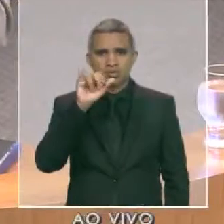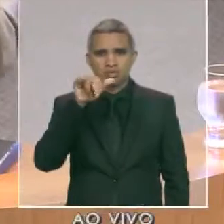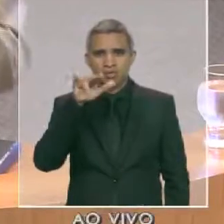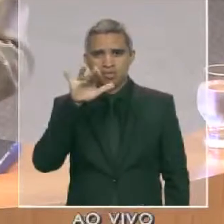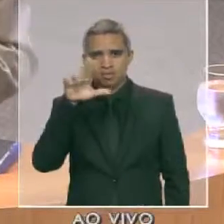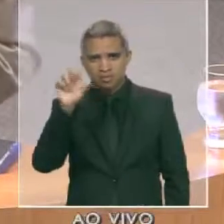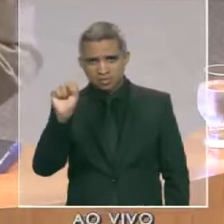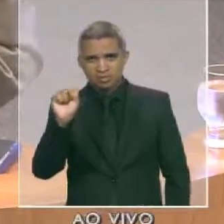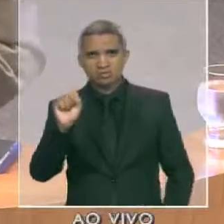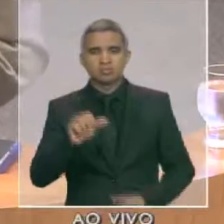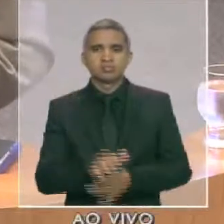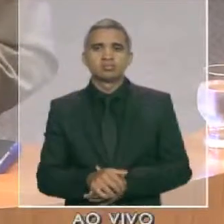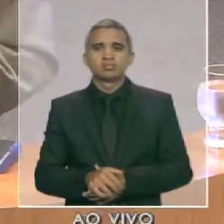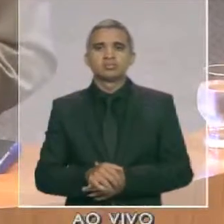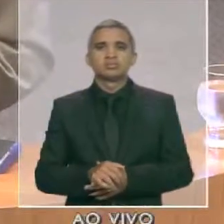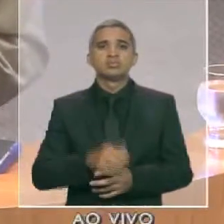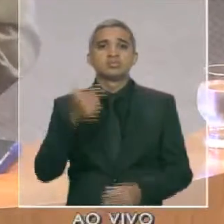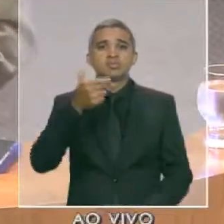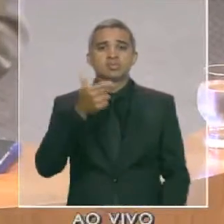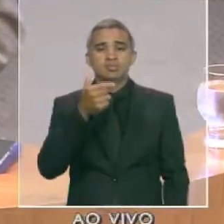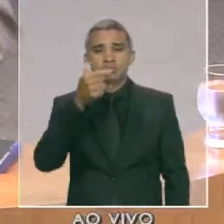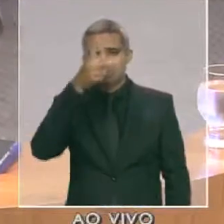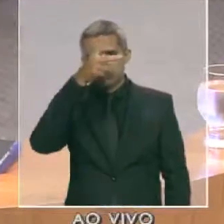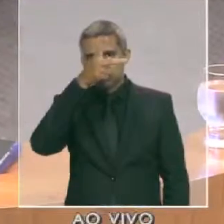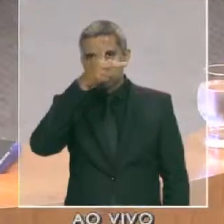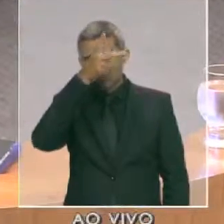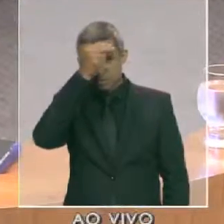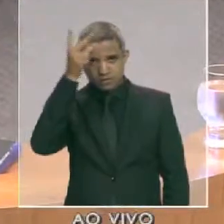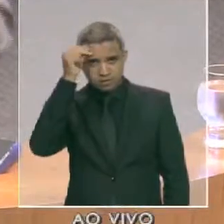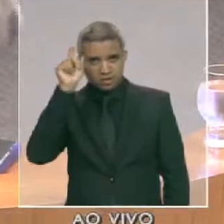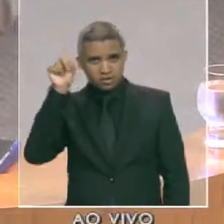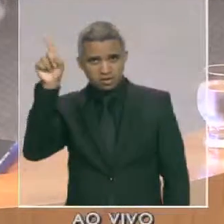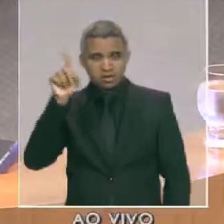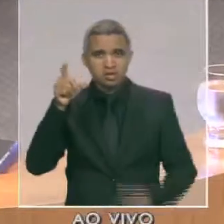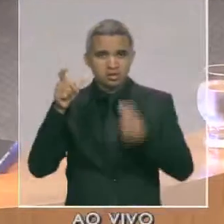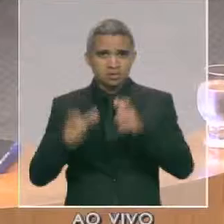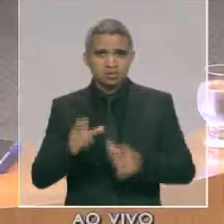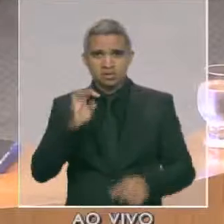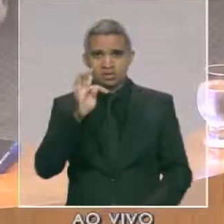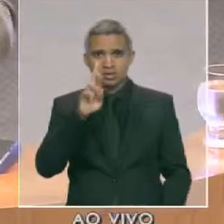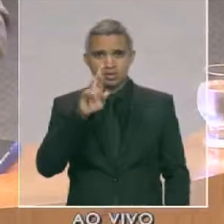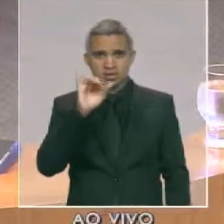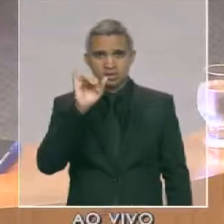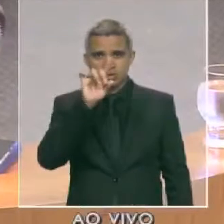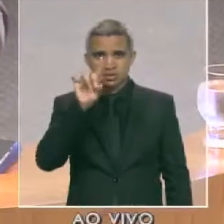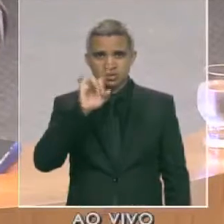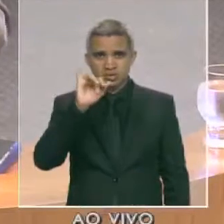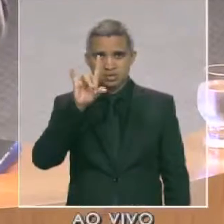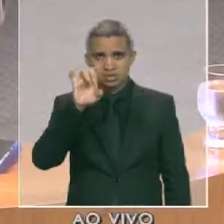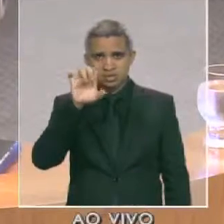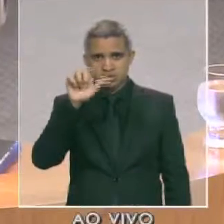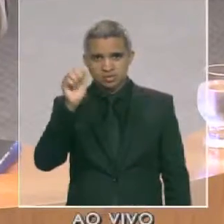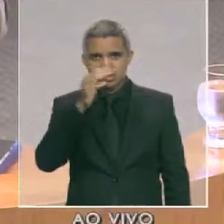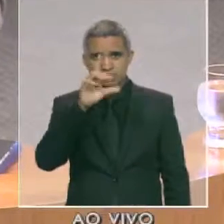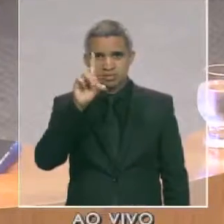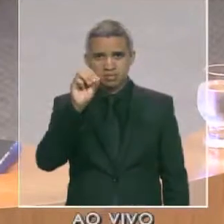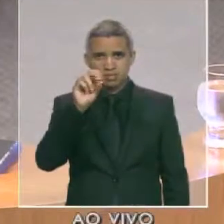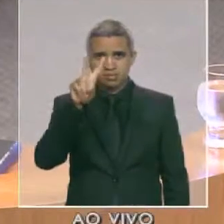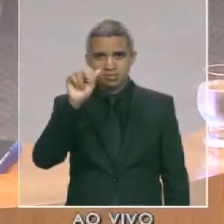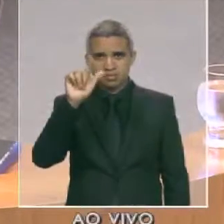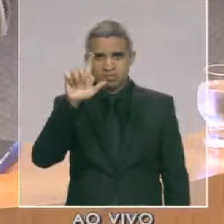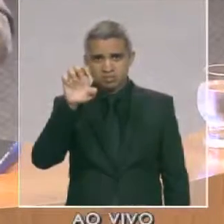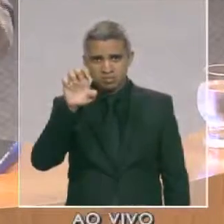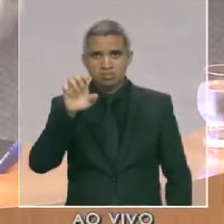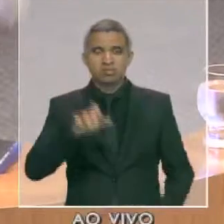como vice-prefeito que foi lá em Três Cidades do Vale, fez parte do PRB, também nos ajudou a levar a política do PRB, a